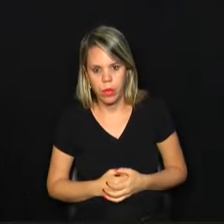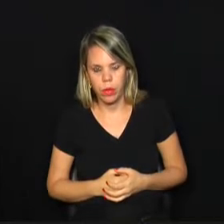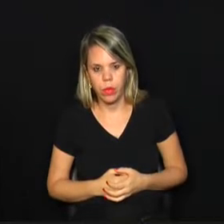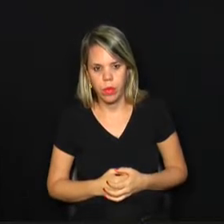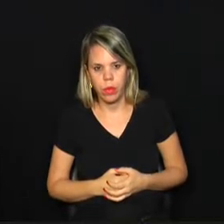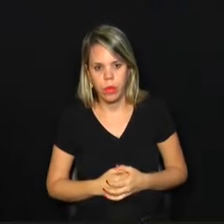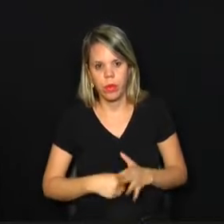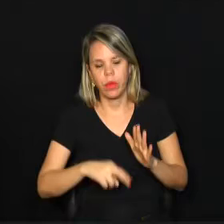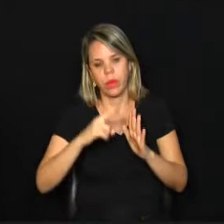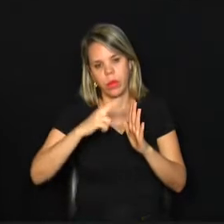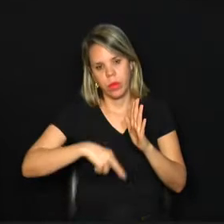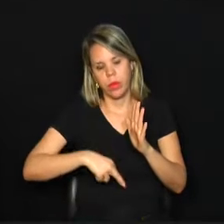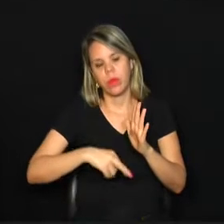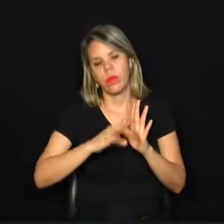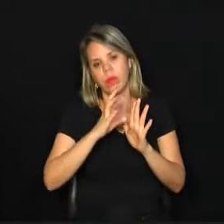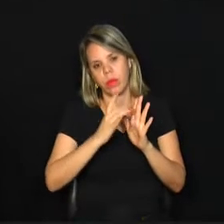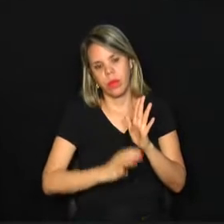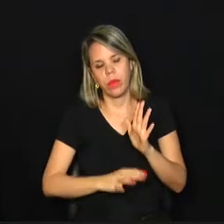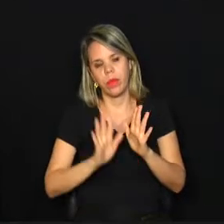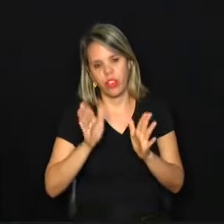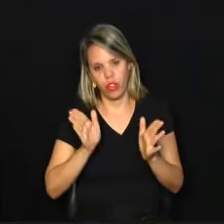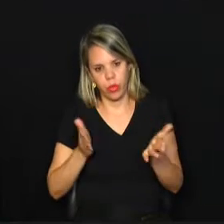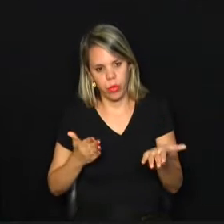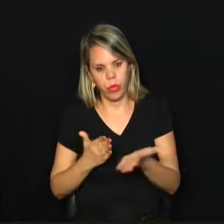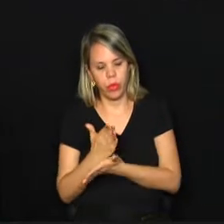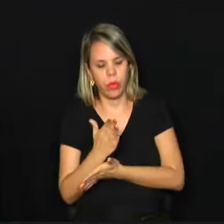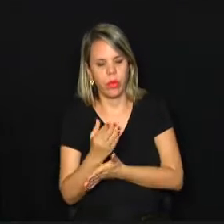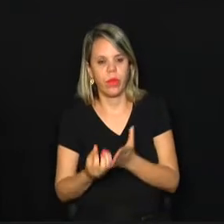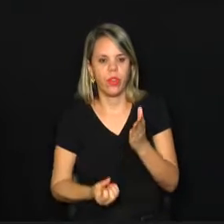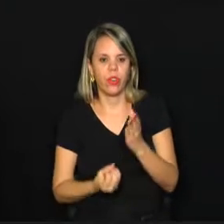redigimos o PL já aprovado, criando novos